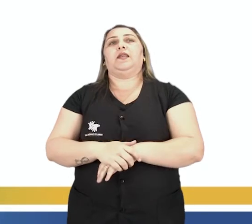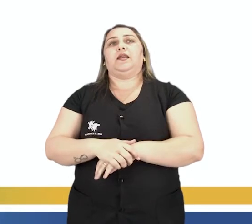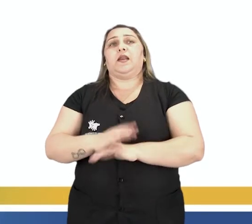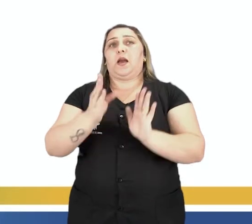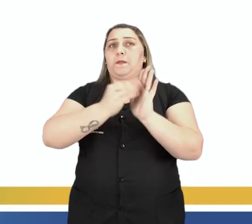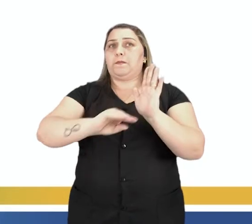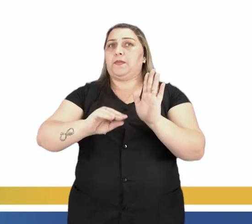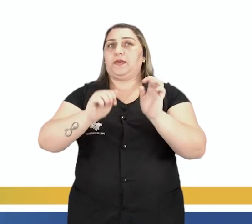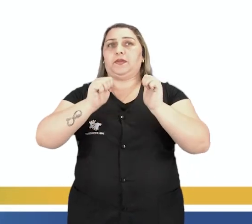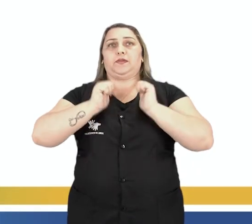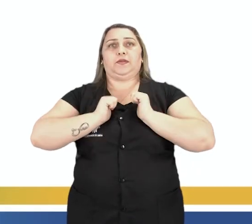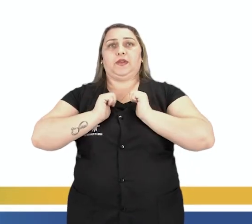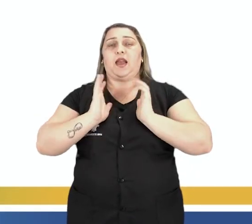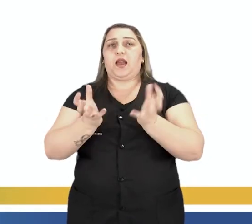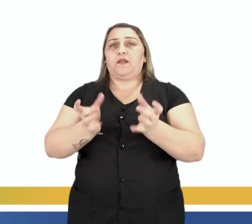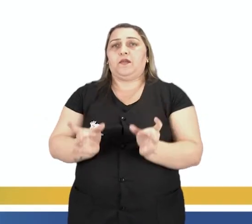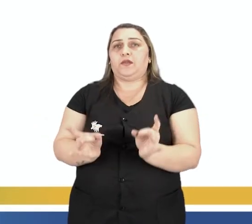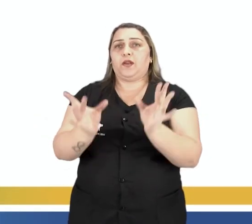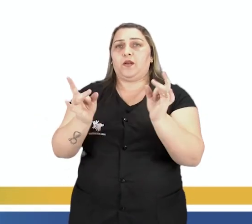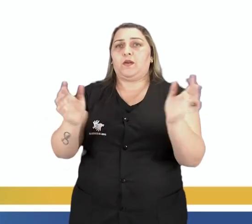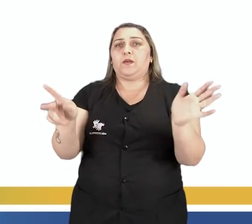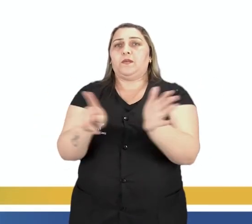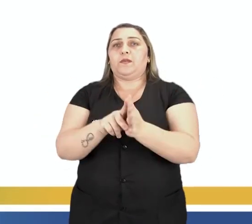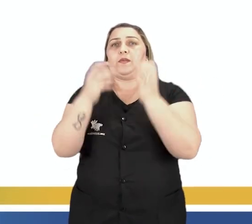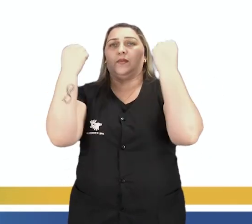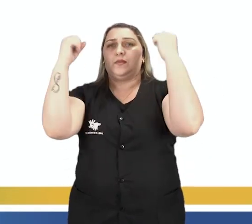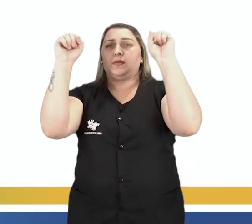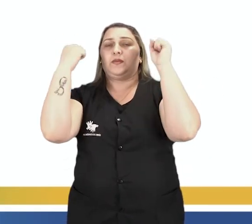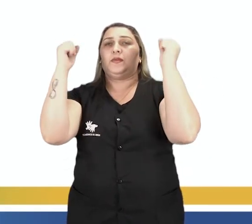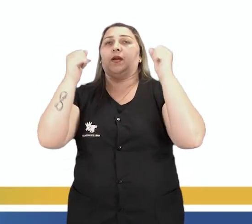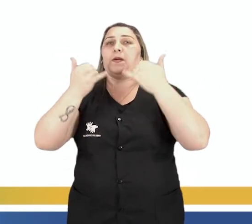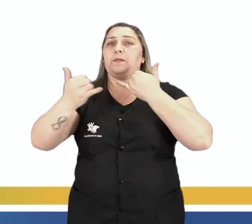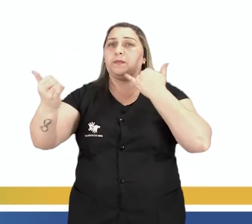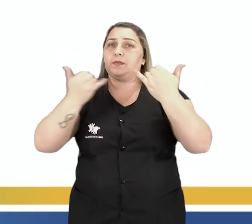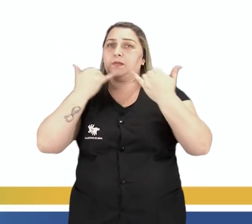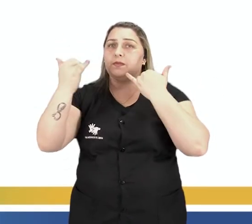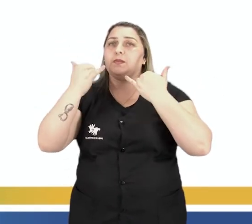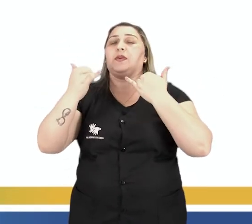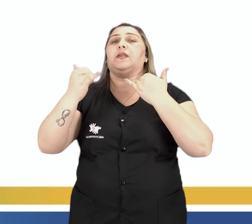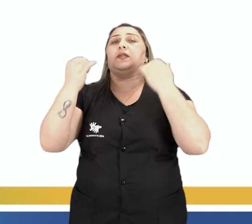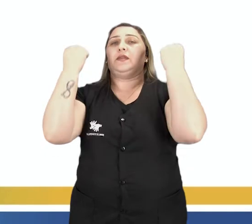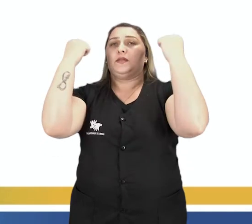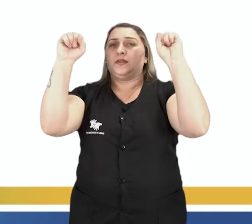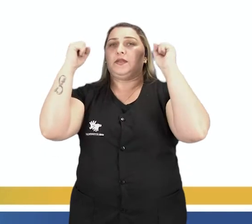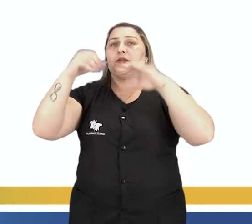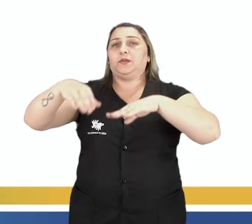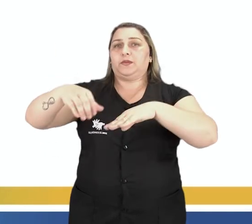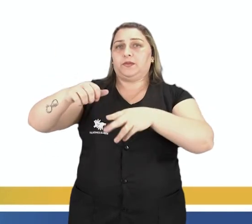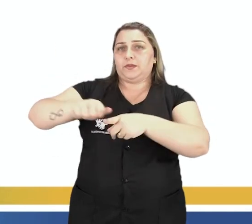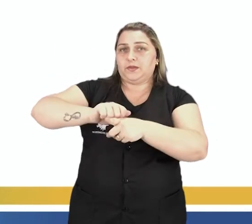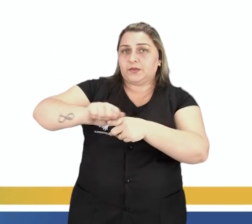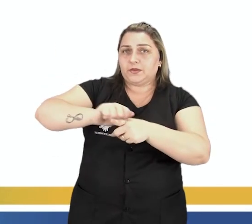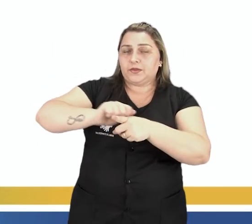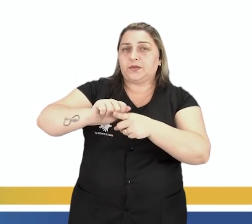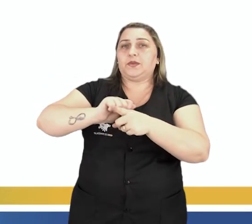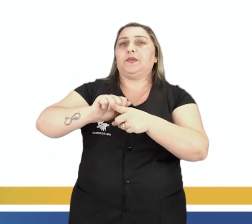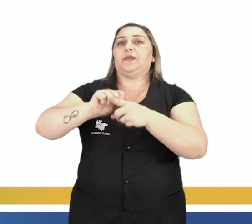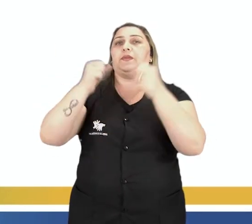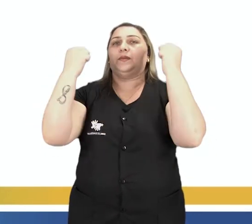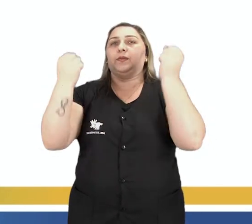descansa. Quer vender roupas esportivas, propagandas de academia, tênis, aparelhos de ginástica e